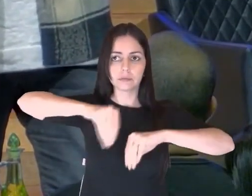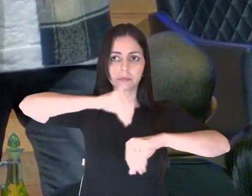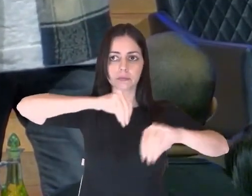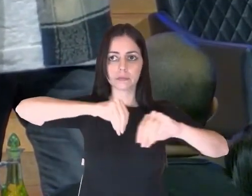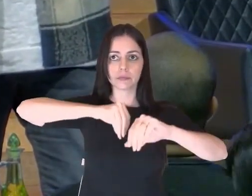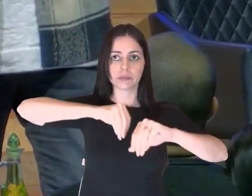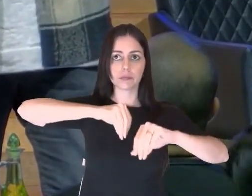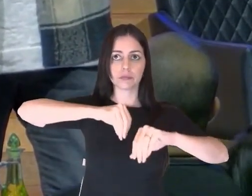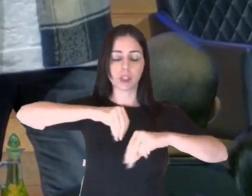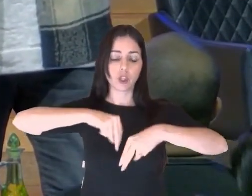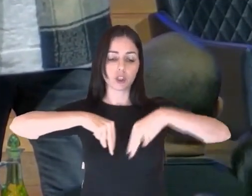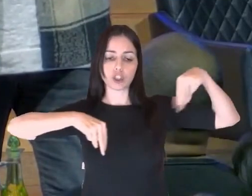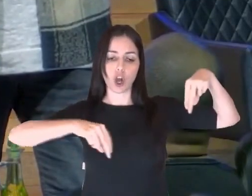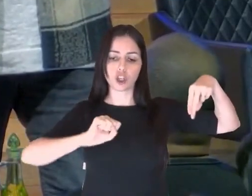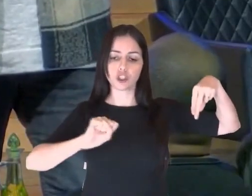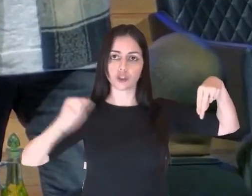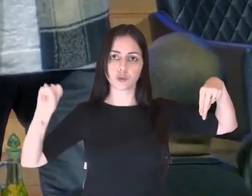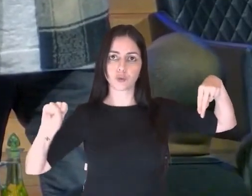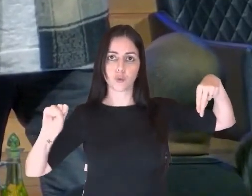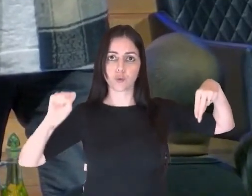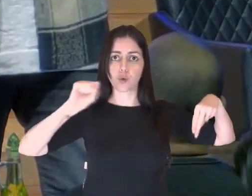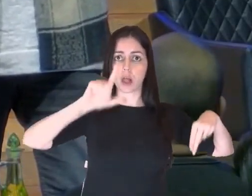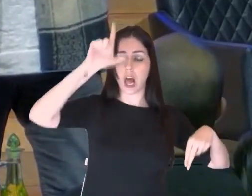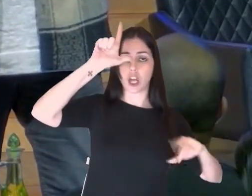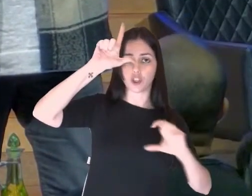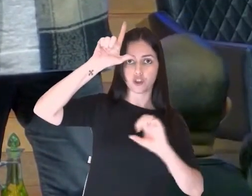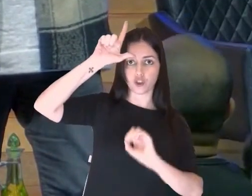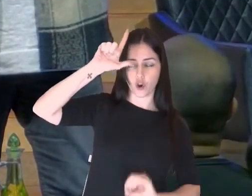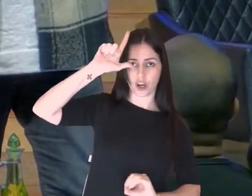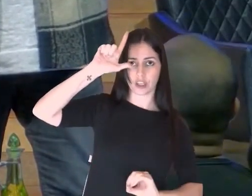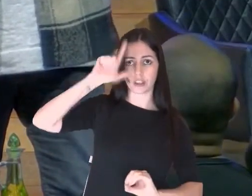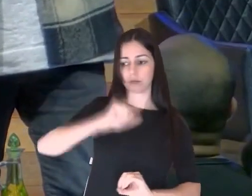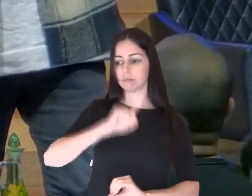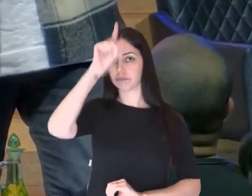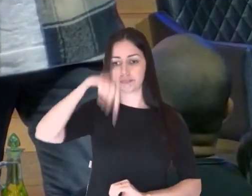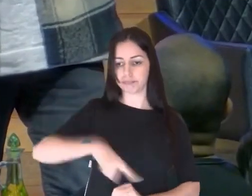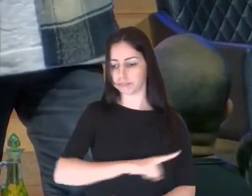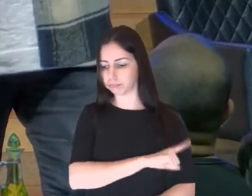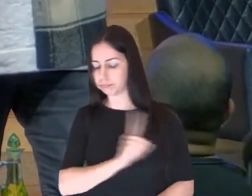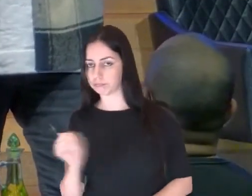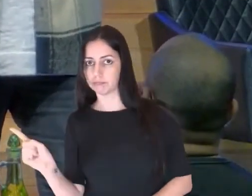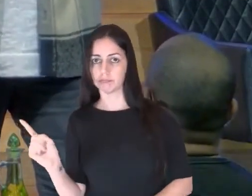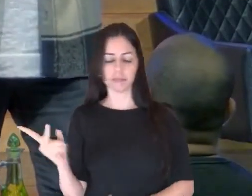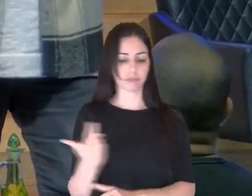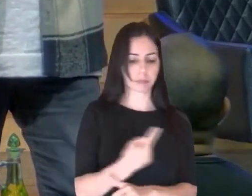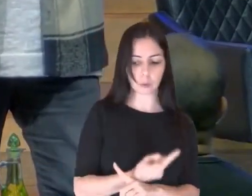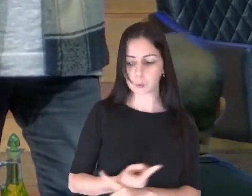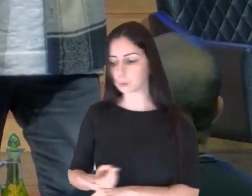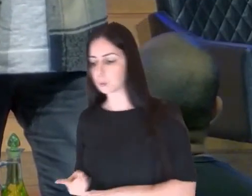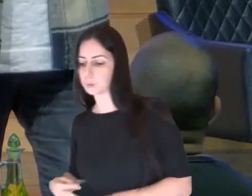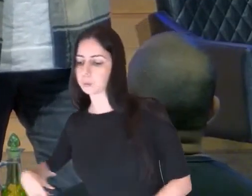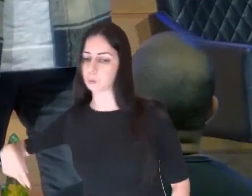norte, sul, leste, oeste, alto, baixo, para um lado e para outro lado.